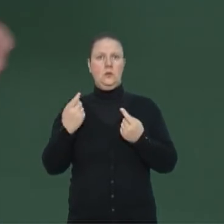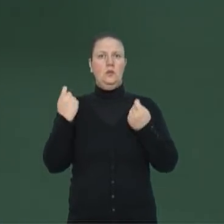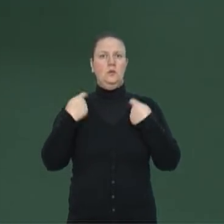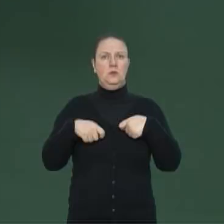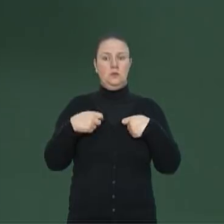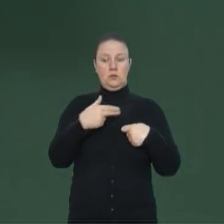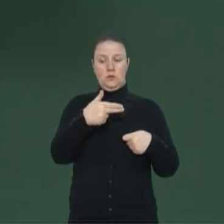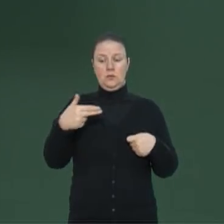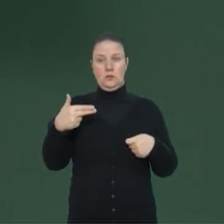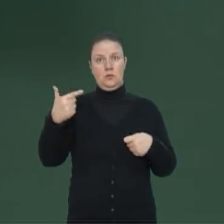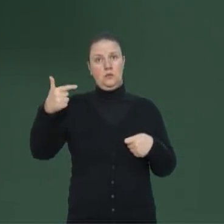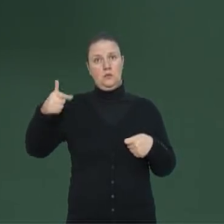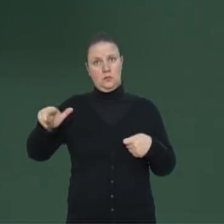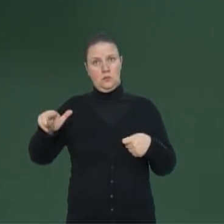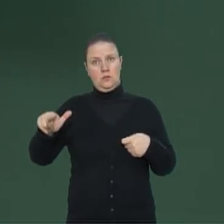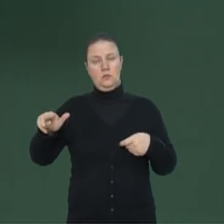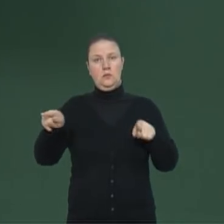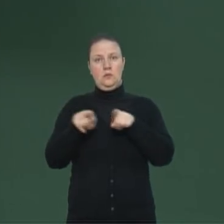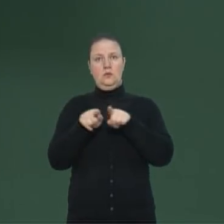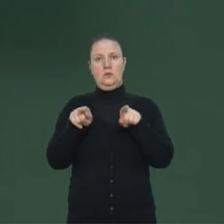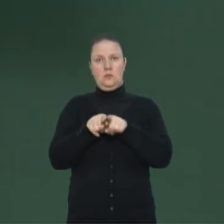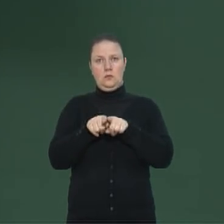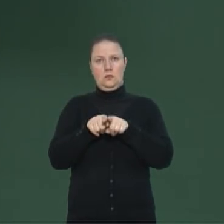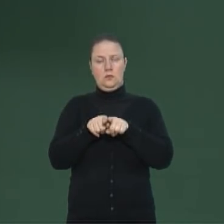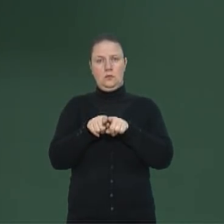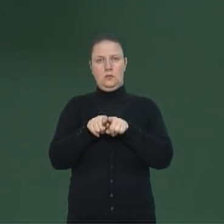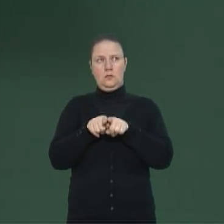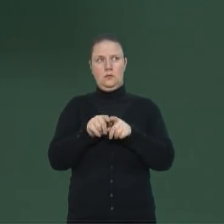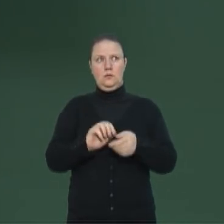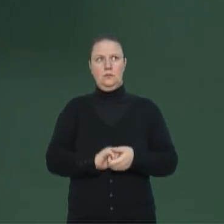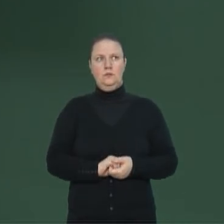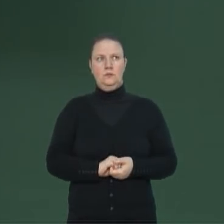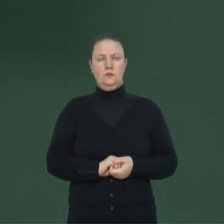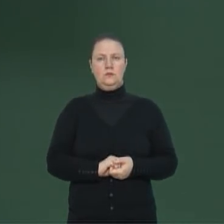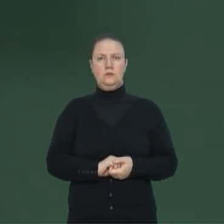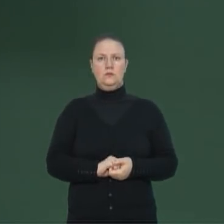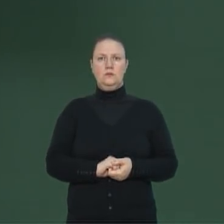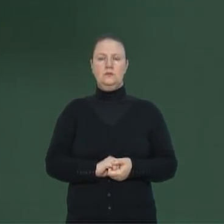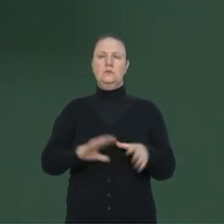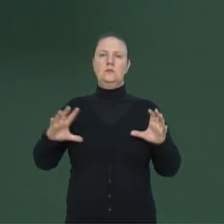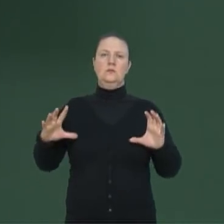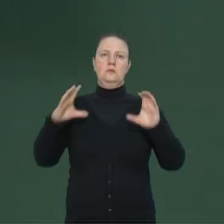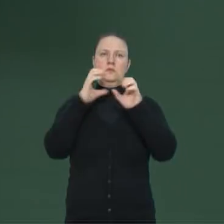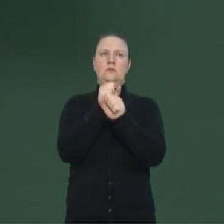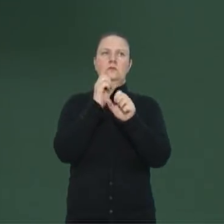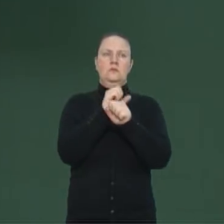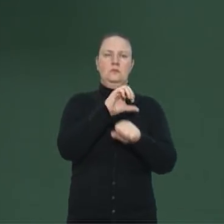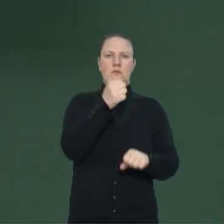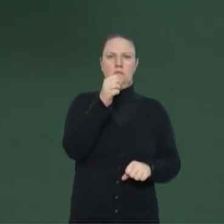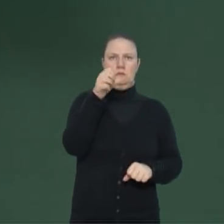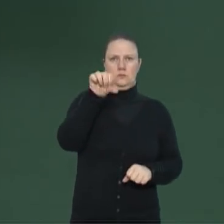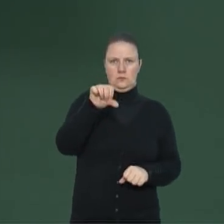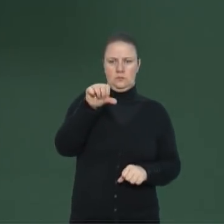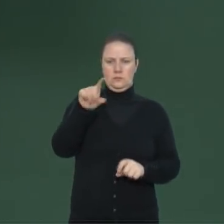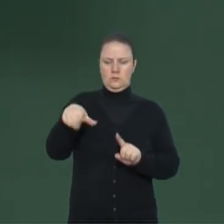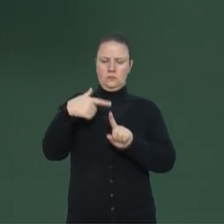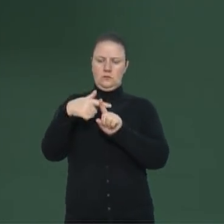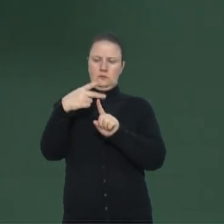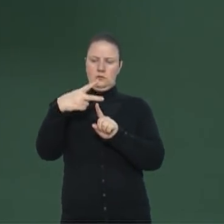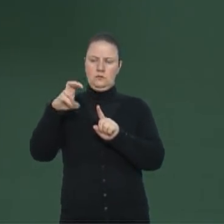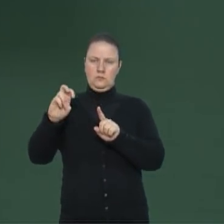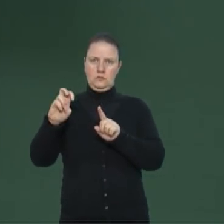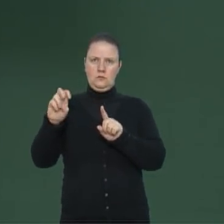igual também, ok? Graças ao princípio aditivo a gente pode fazer isso. E aí somando 119 com 25 dá